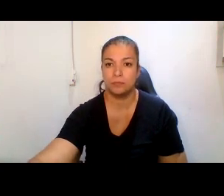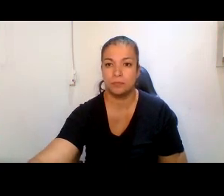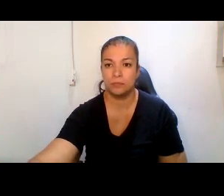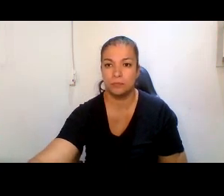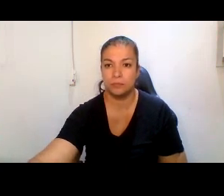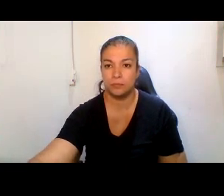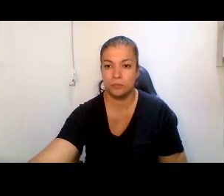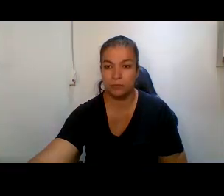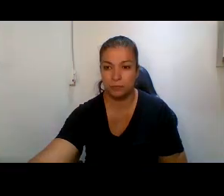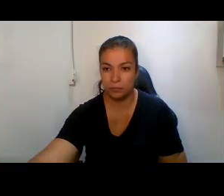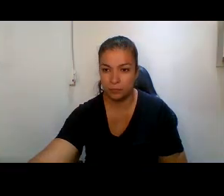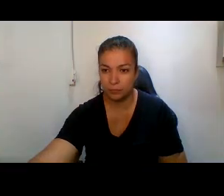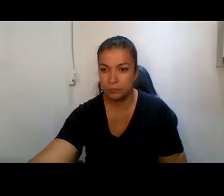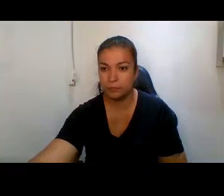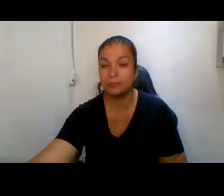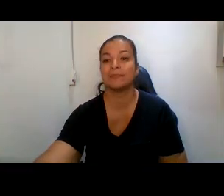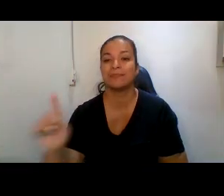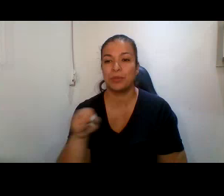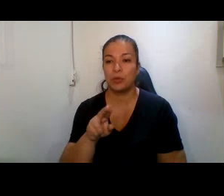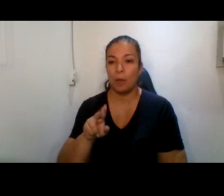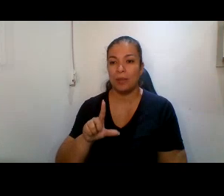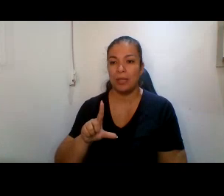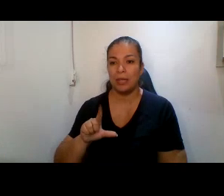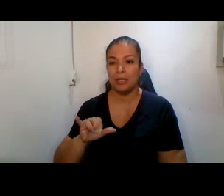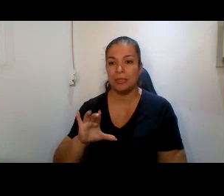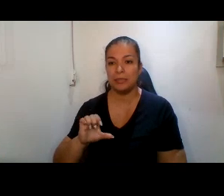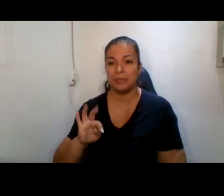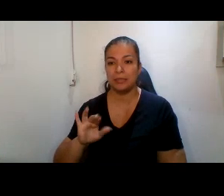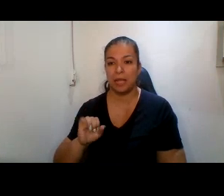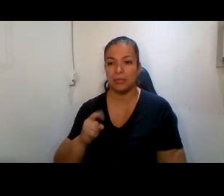Isso, Yasmin, era licitação que eu queria falar.